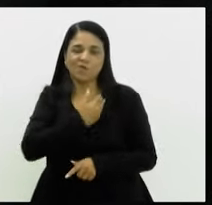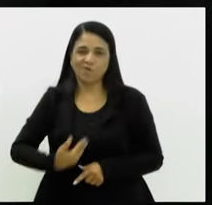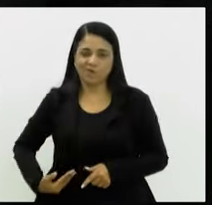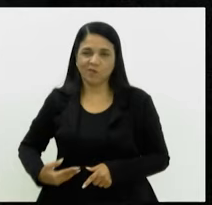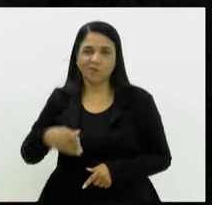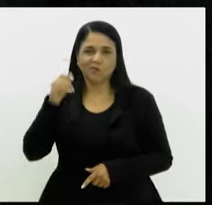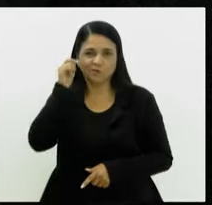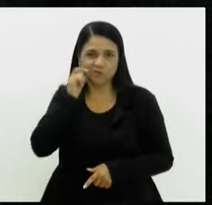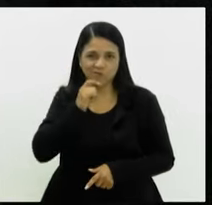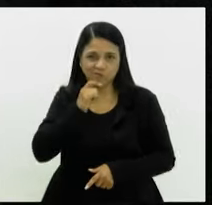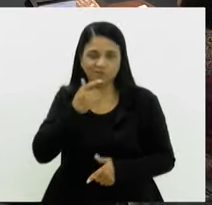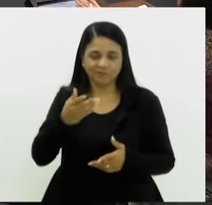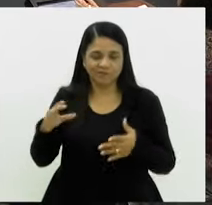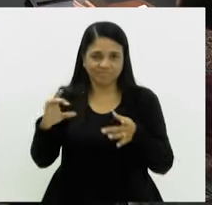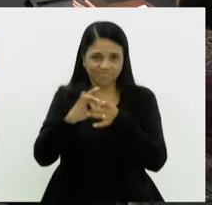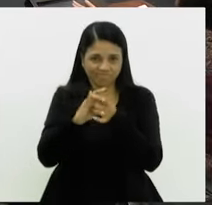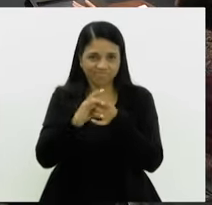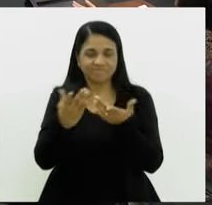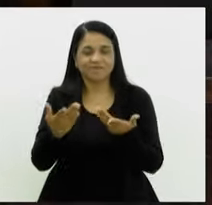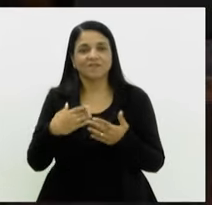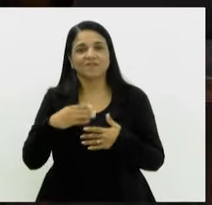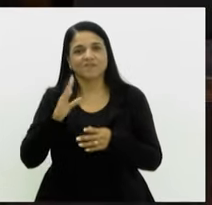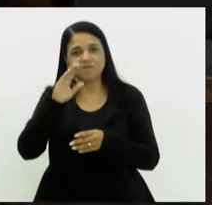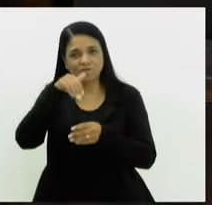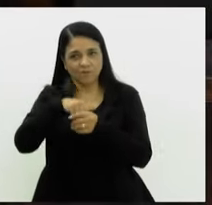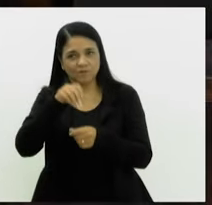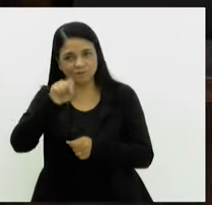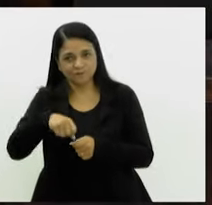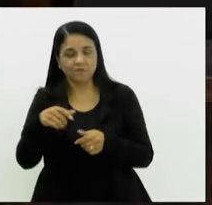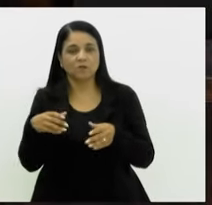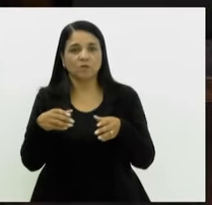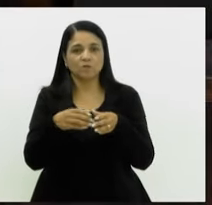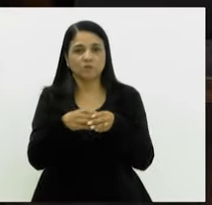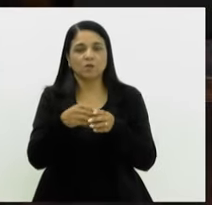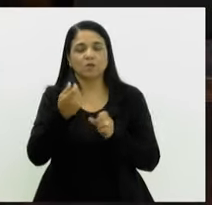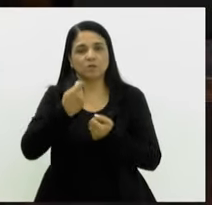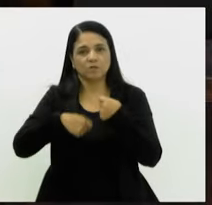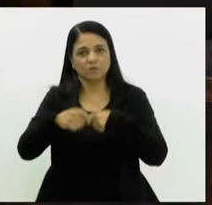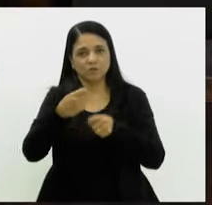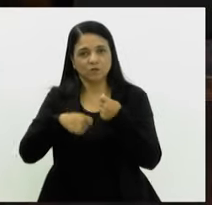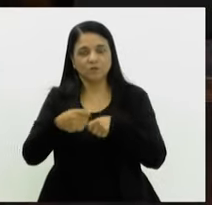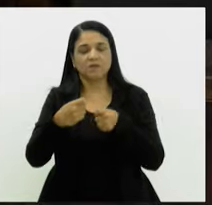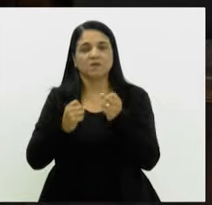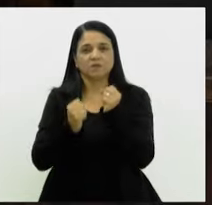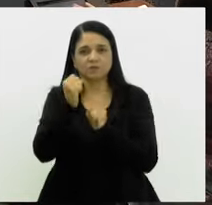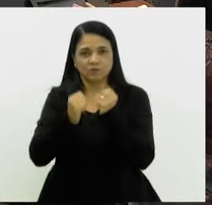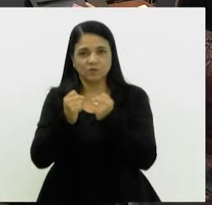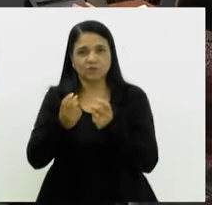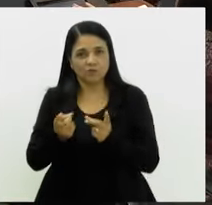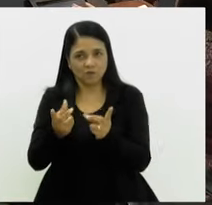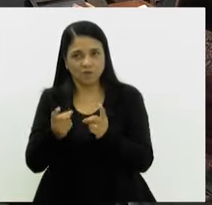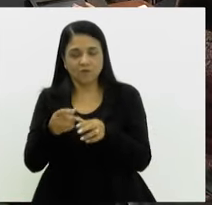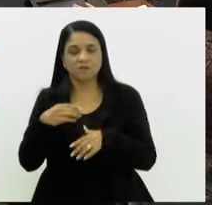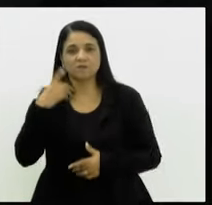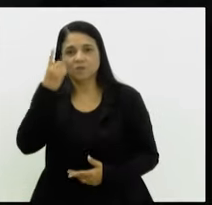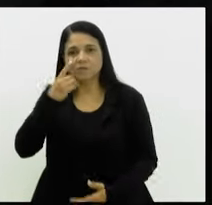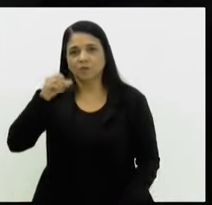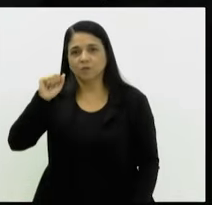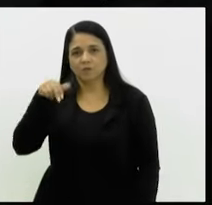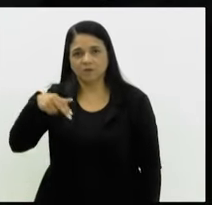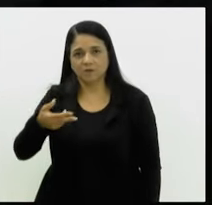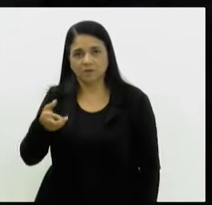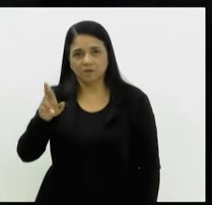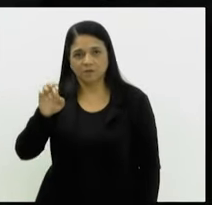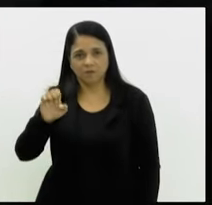estado. Então, voto favorável. Pela Comissão de Economia, Indústria e Comércio, deputado Anderson Moraes. Senhora presidente,